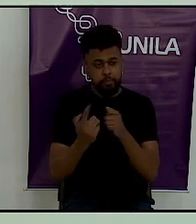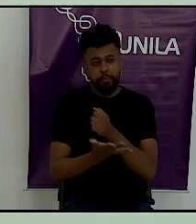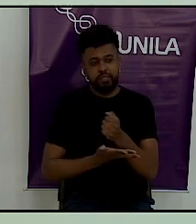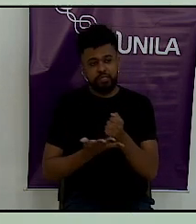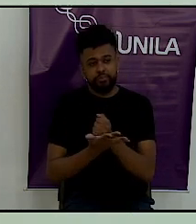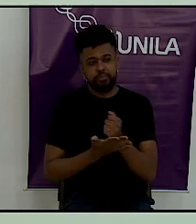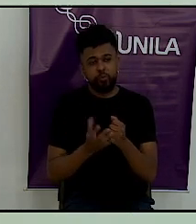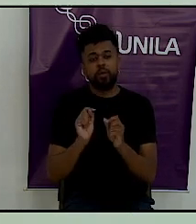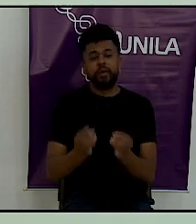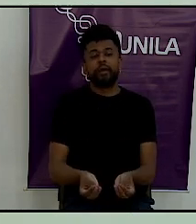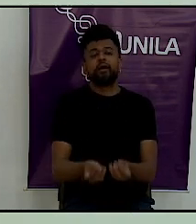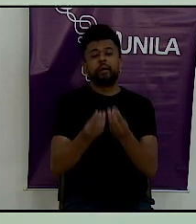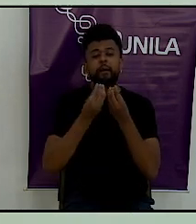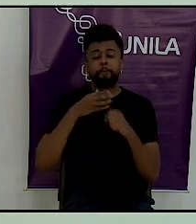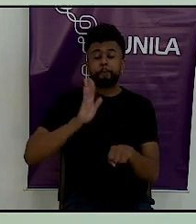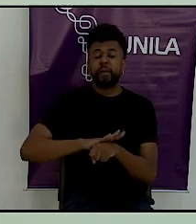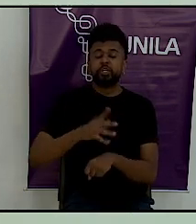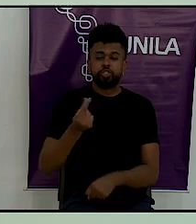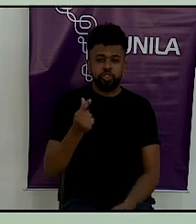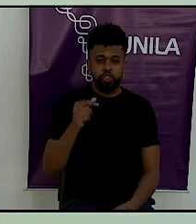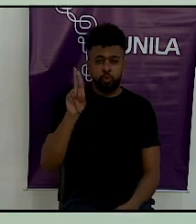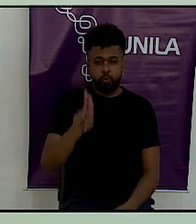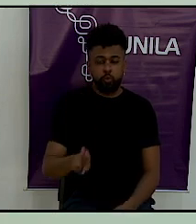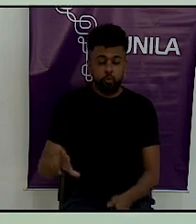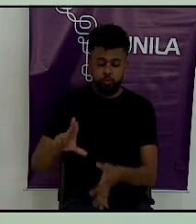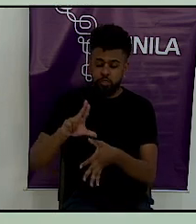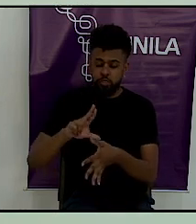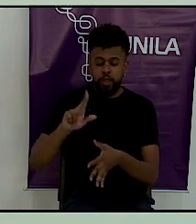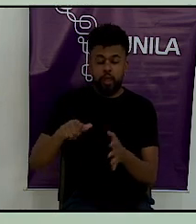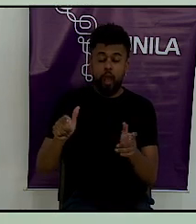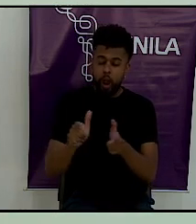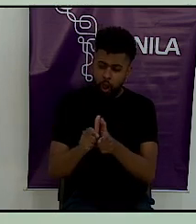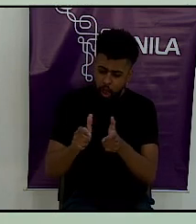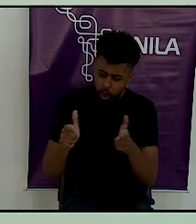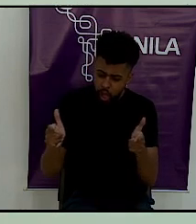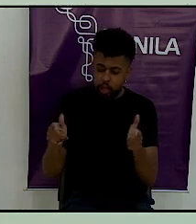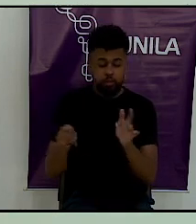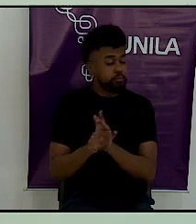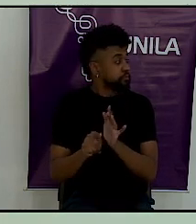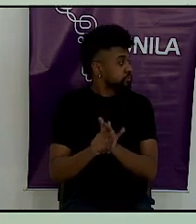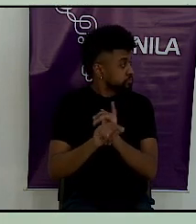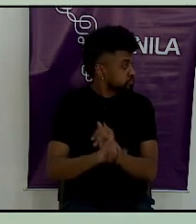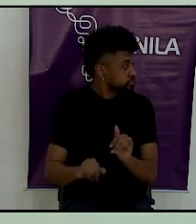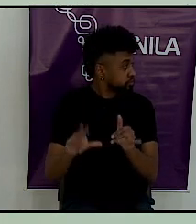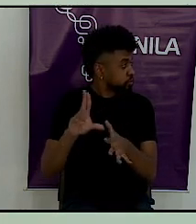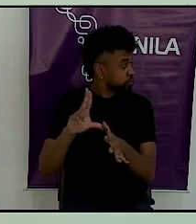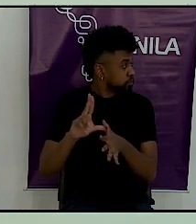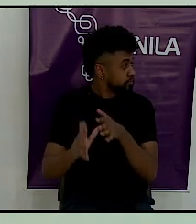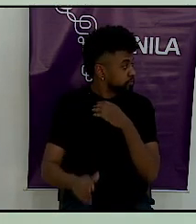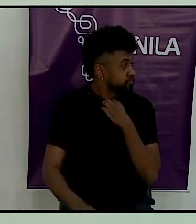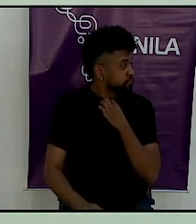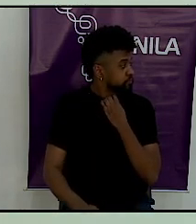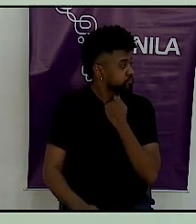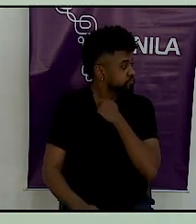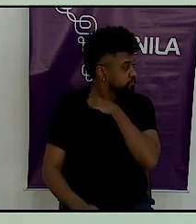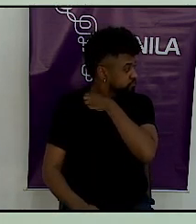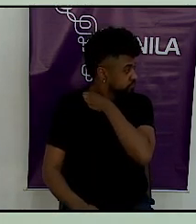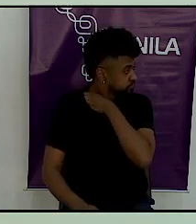que traz mais orçamento para a universidade é aumentar ou melhorar os indicadores do aluno equivalente da